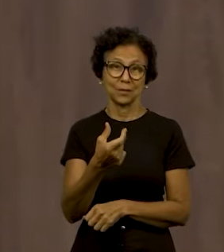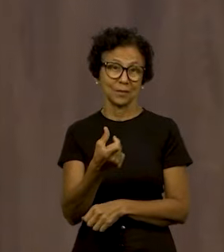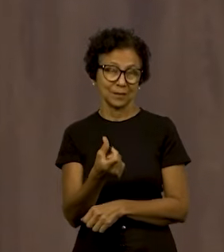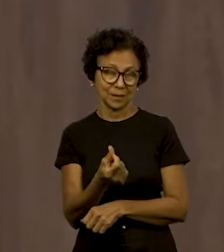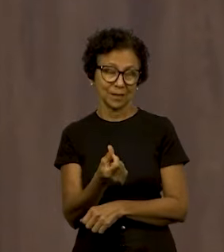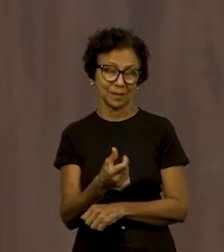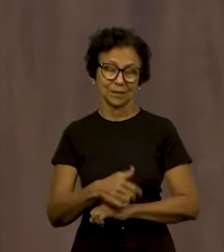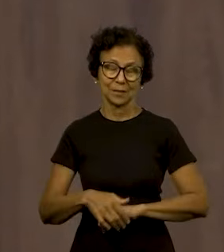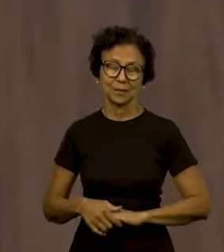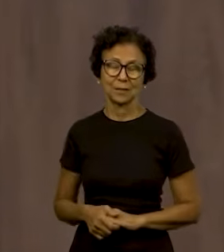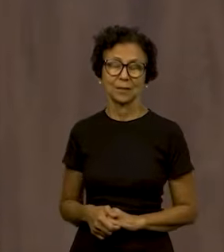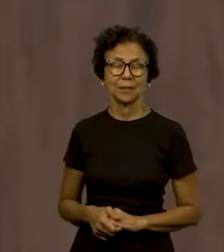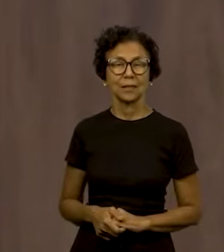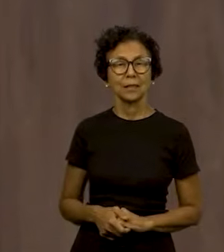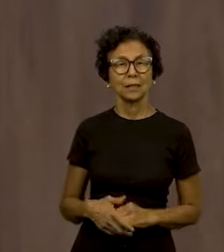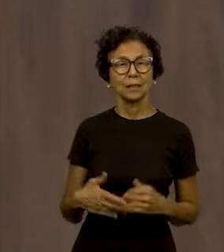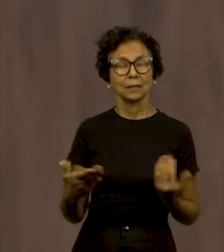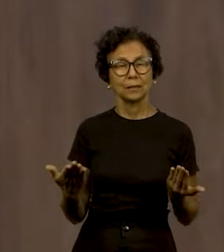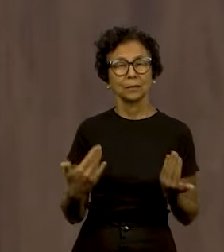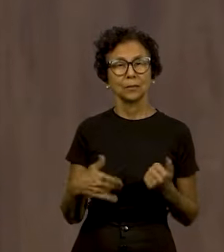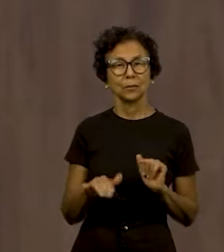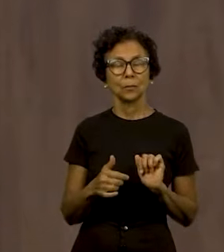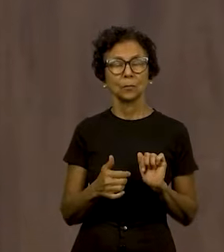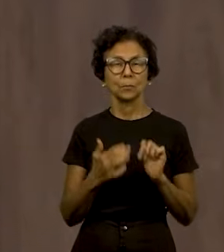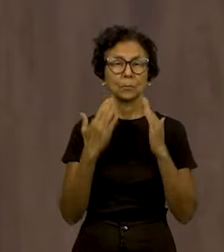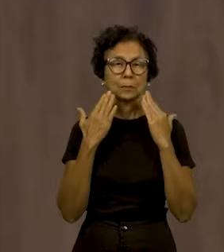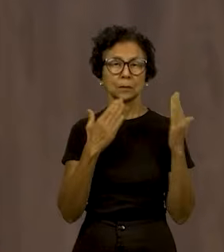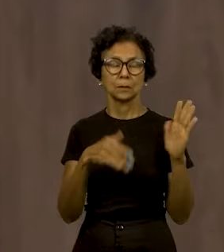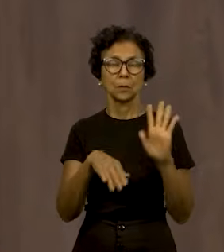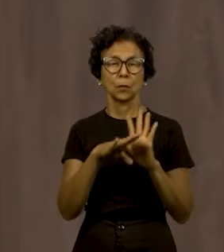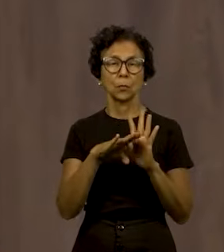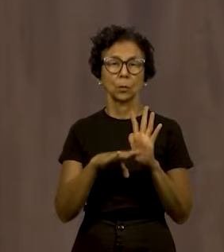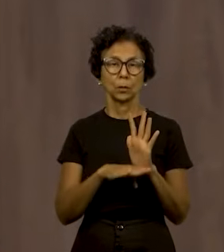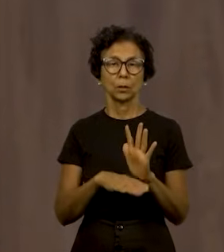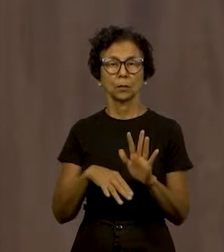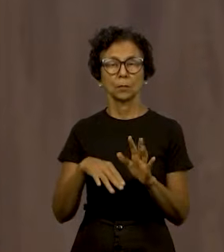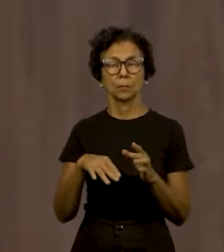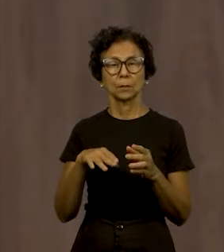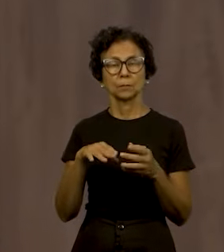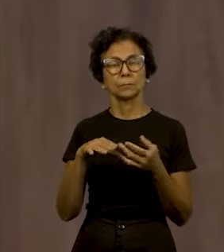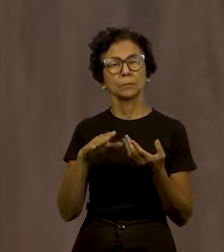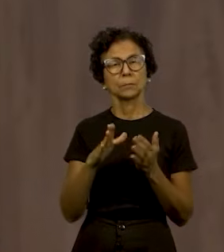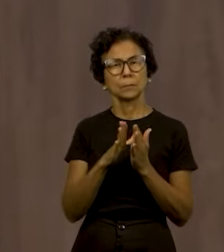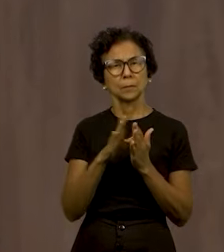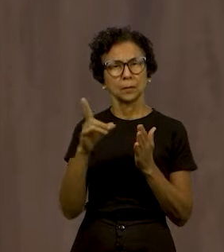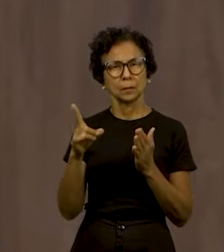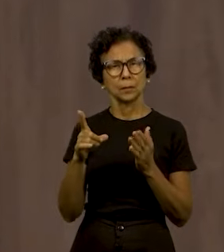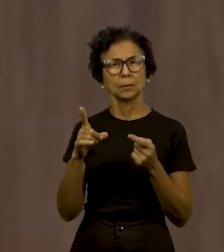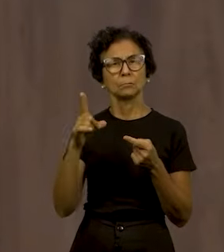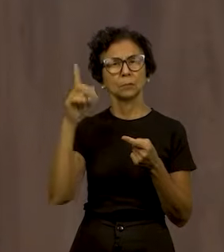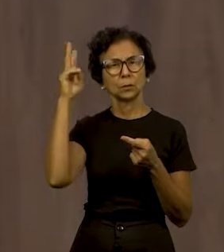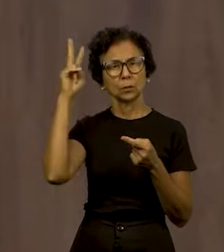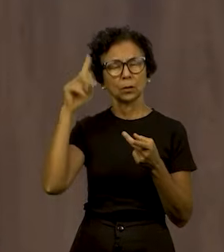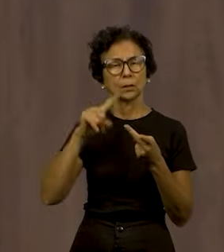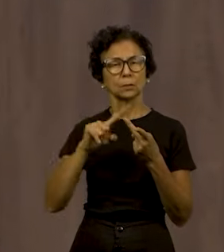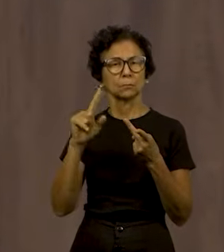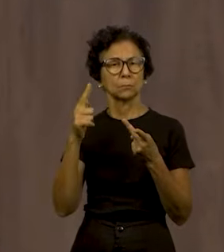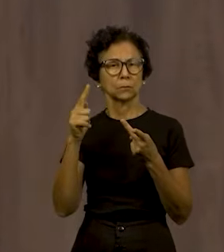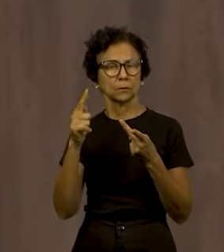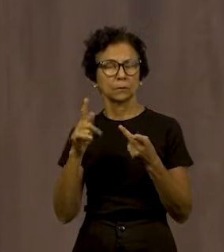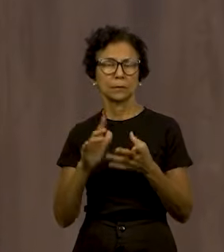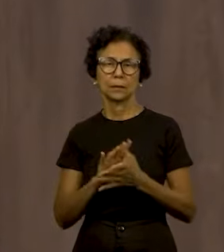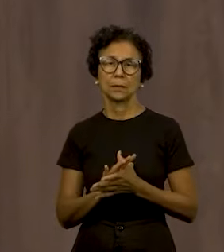aqui no programa História e Geografia Bíblica. E nesse novo ano,